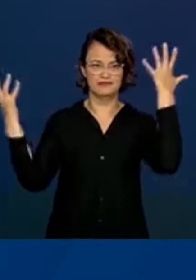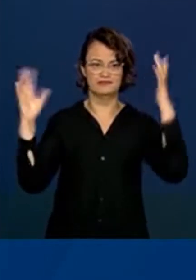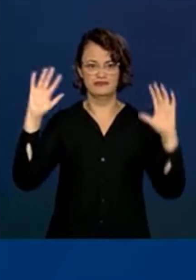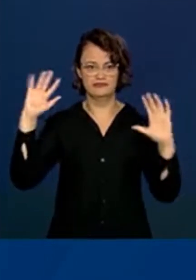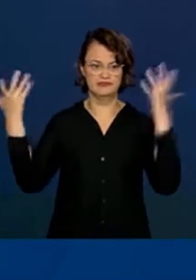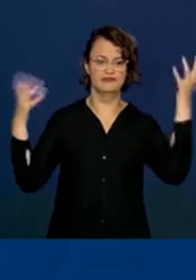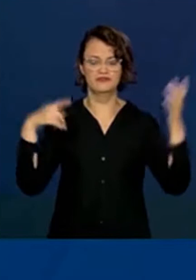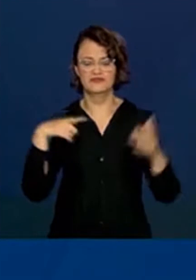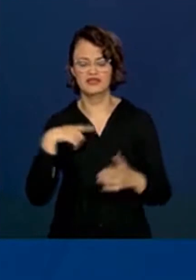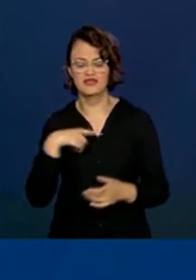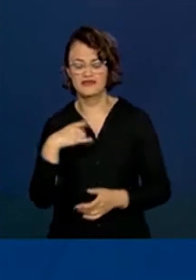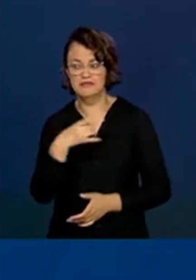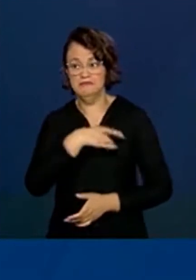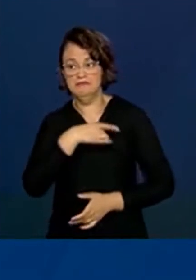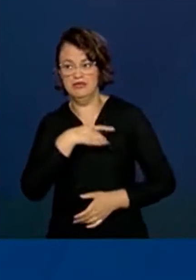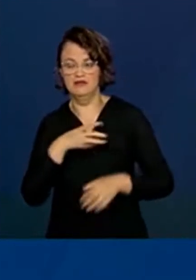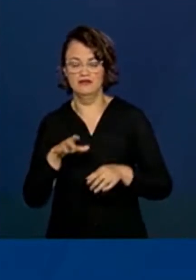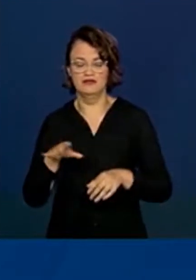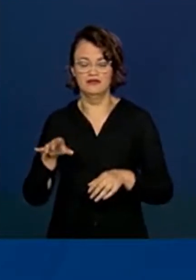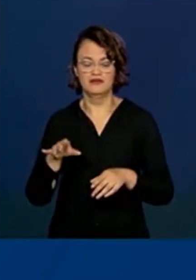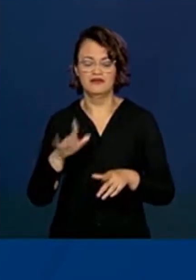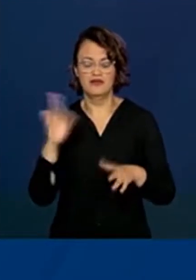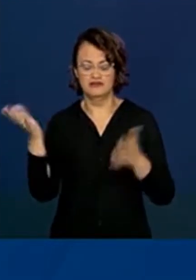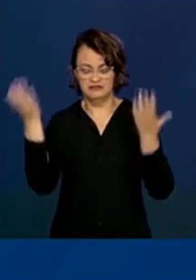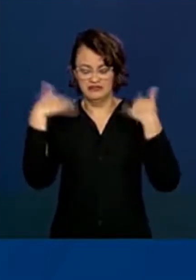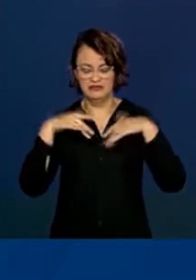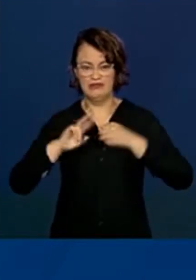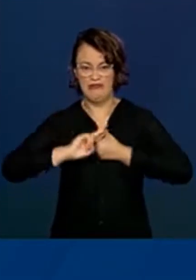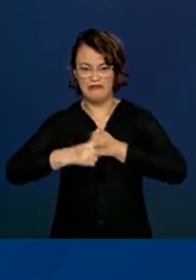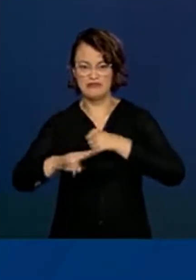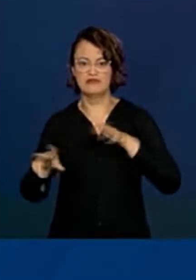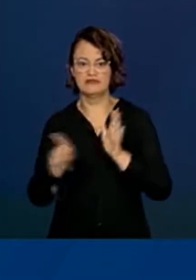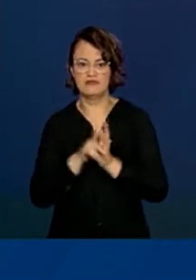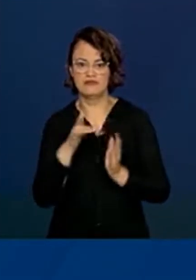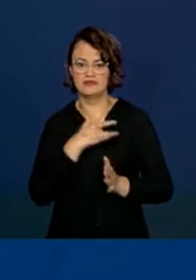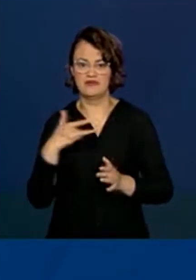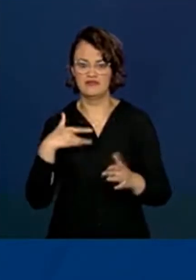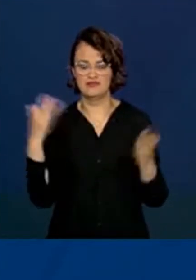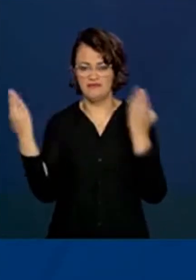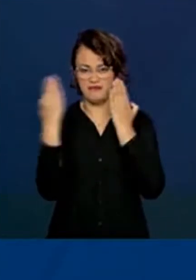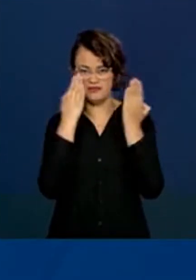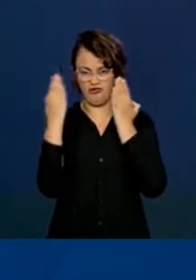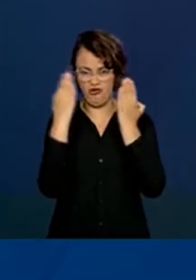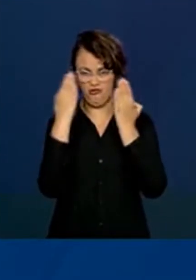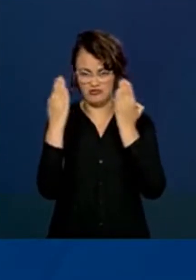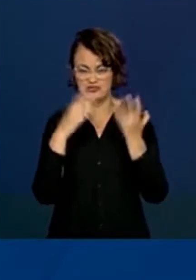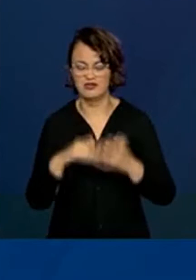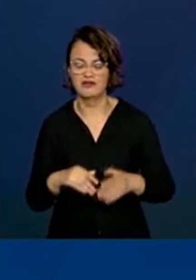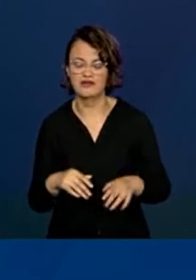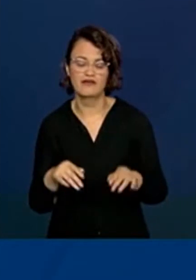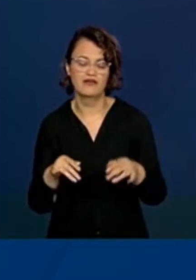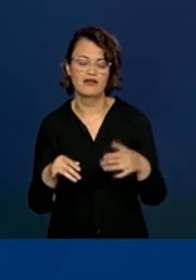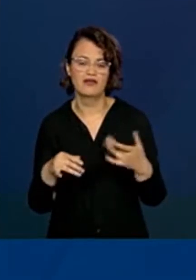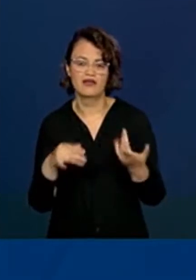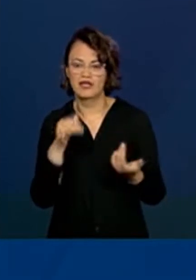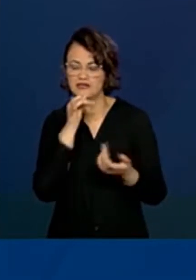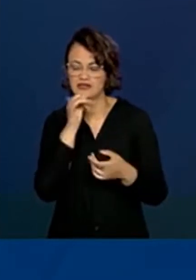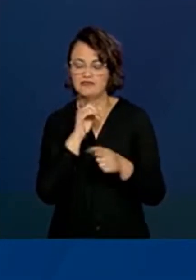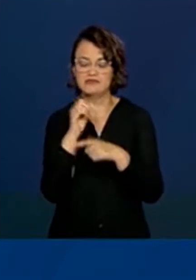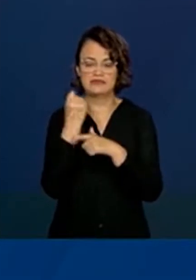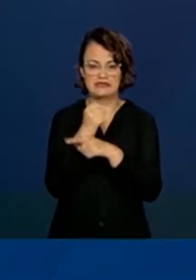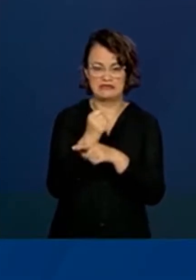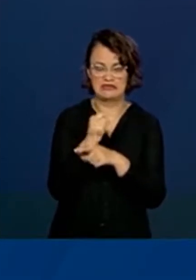e pelo medo da Covid-19 geram consequências na saúde mental. Isso pode envolver situações de